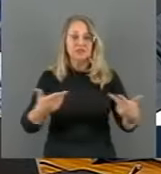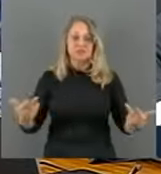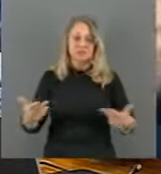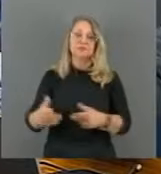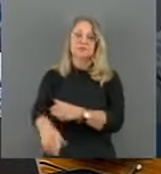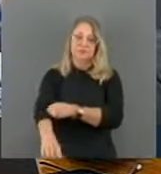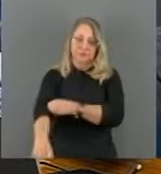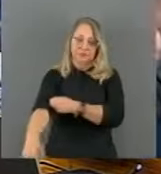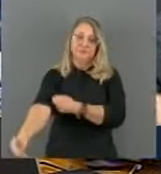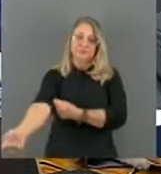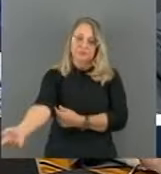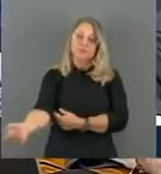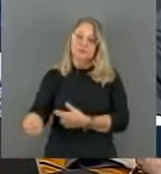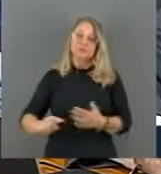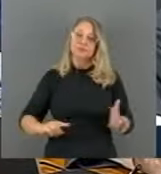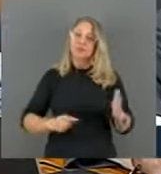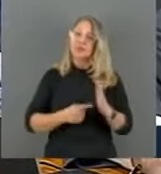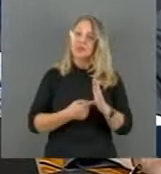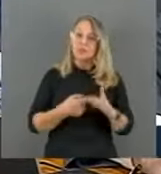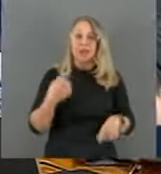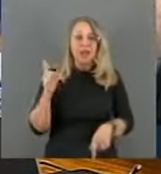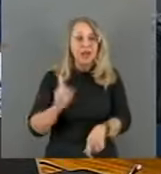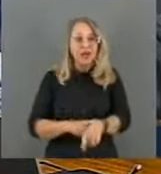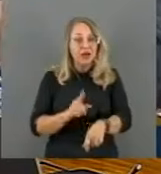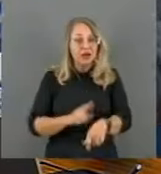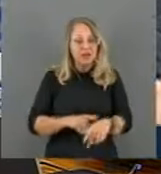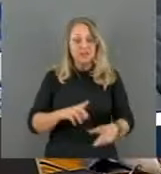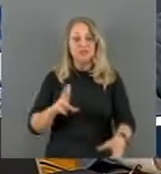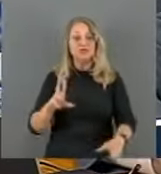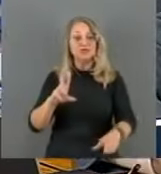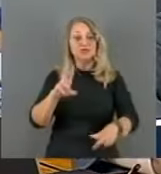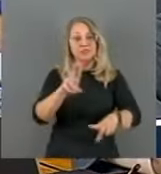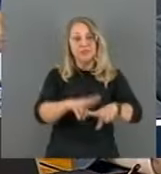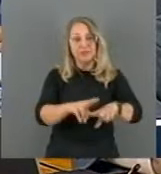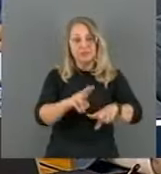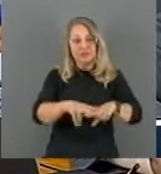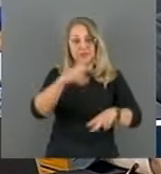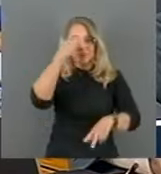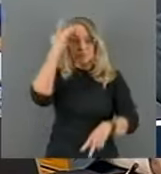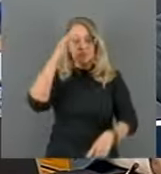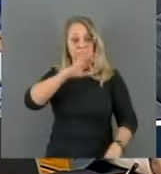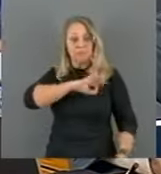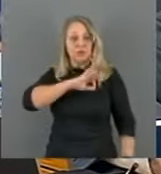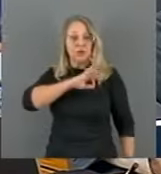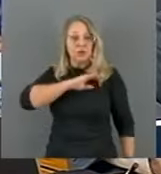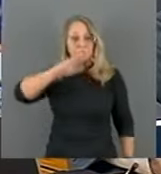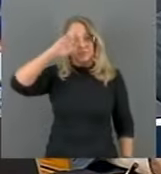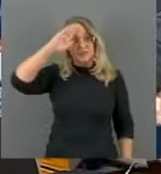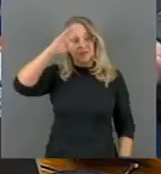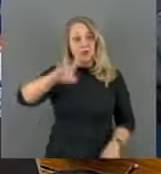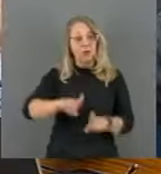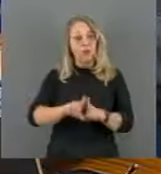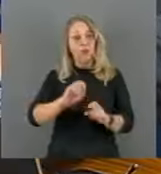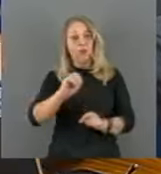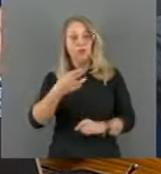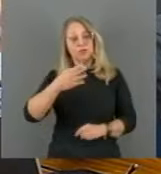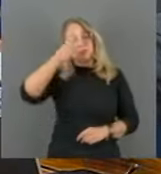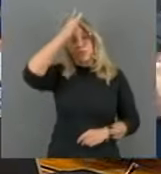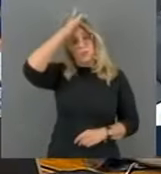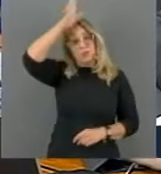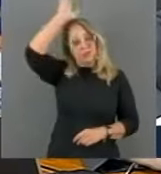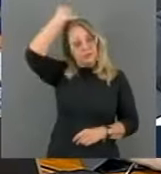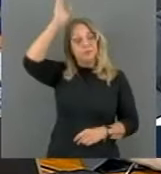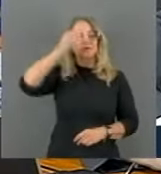eh suposto crime na hora de prender um policial na hora de prender um um um bombeiro Então vem muito boa